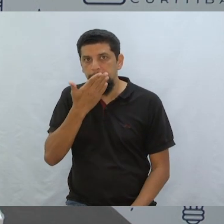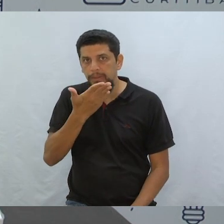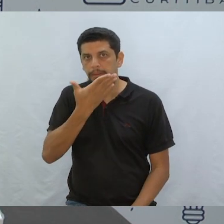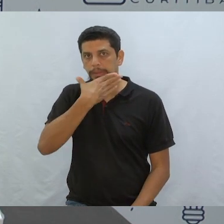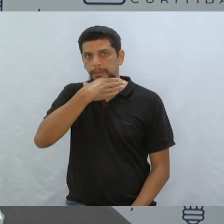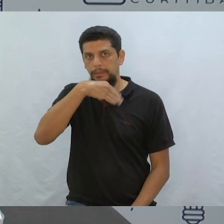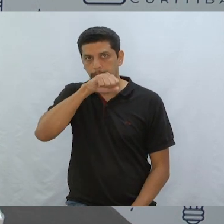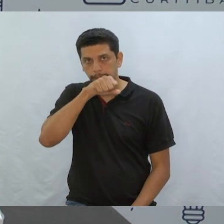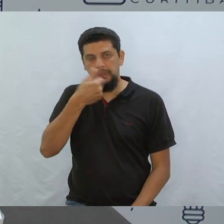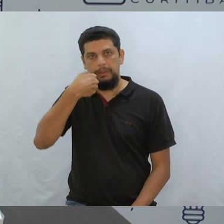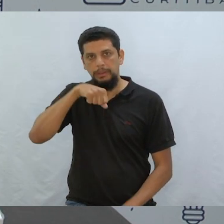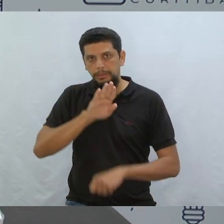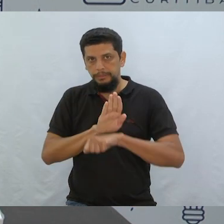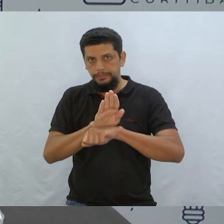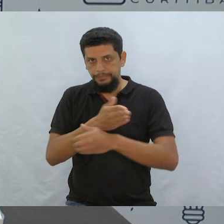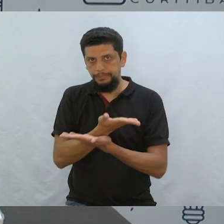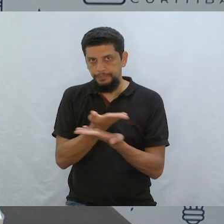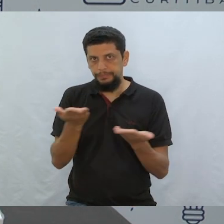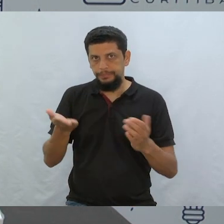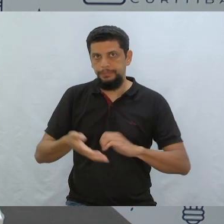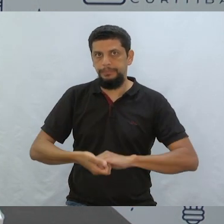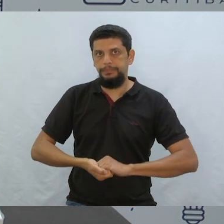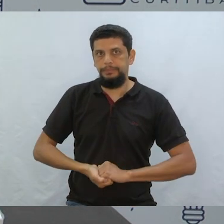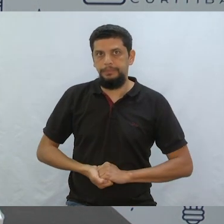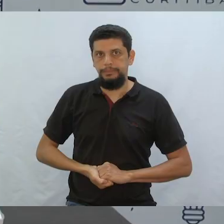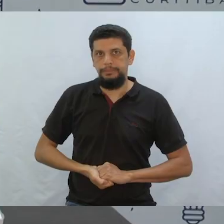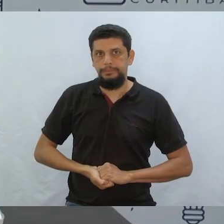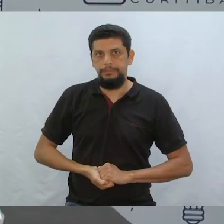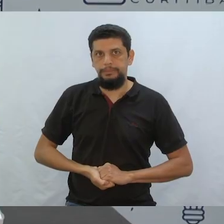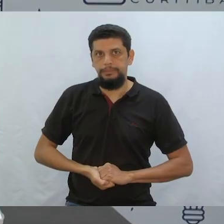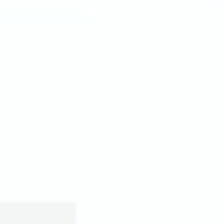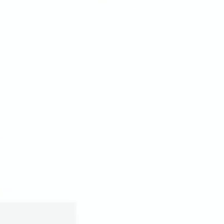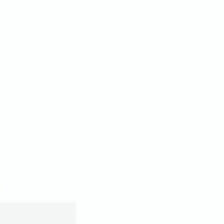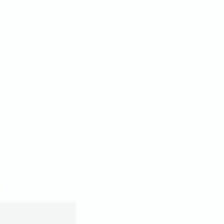que esteja na casa de vocês e nós já retornamos.